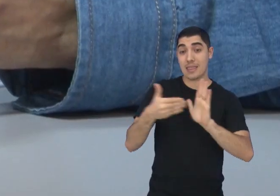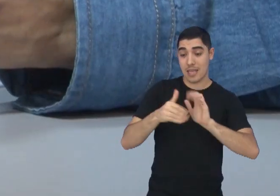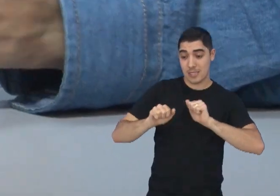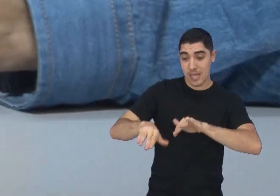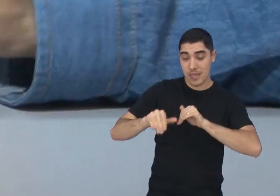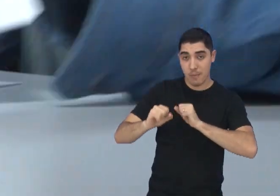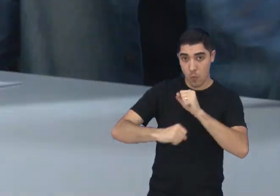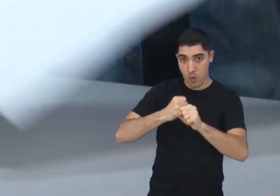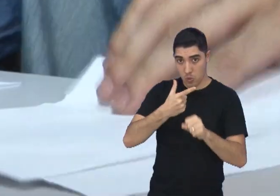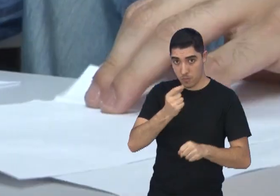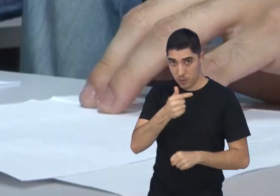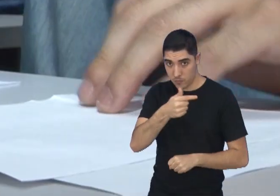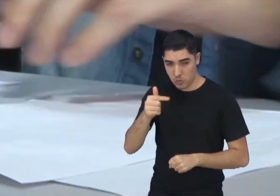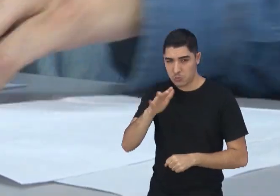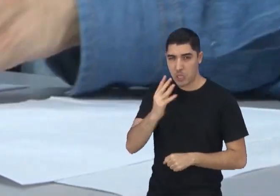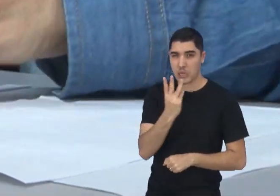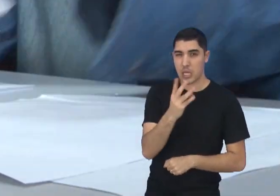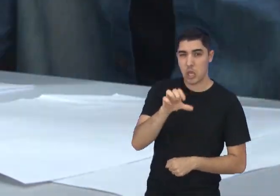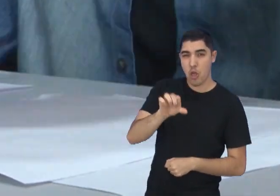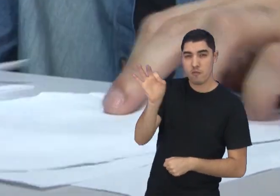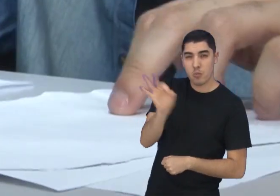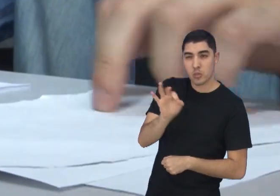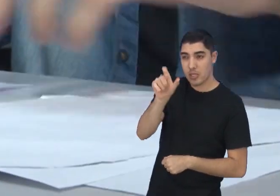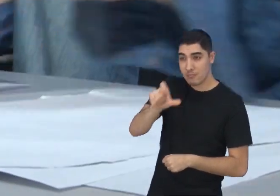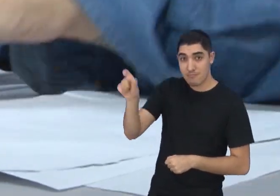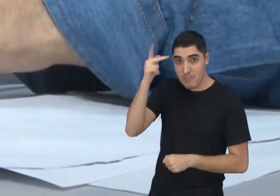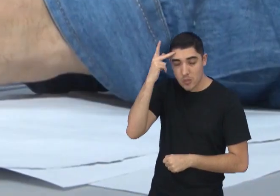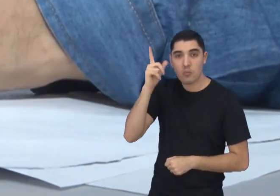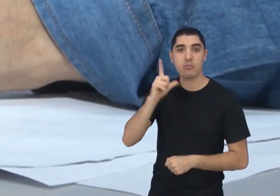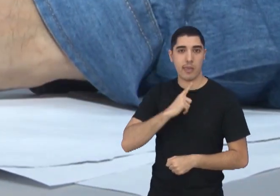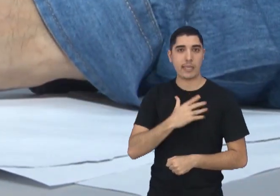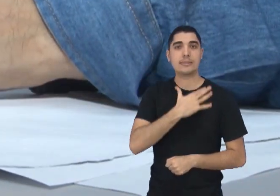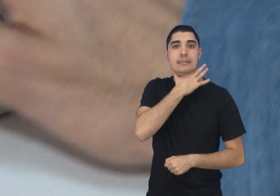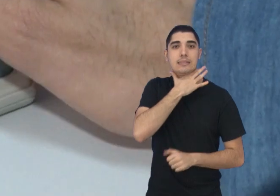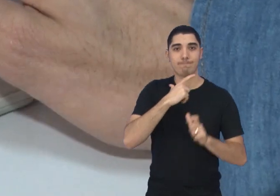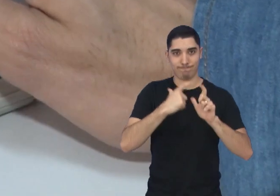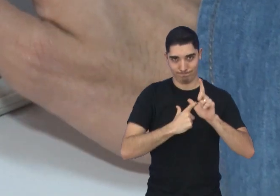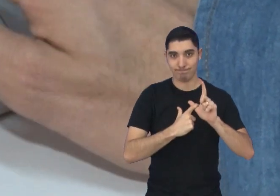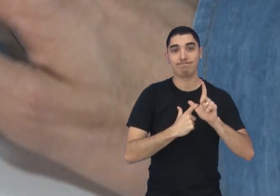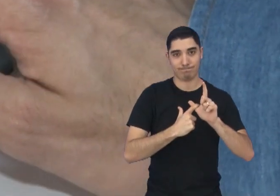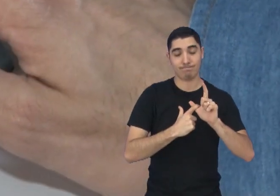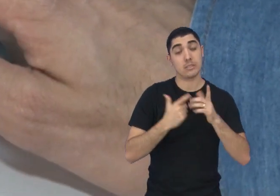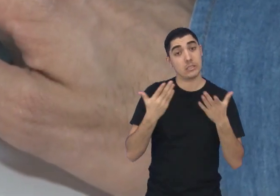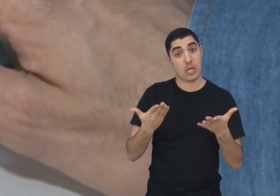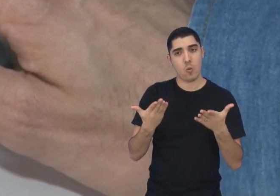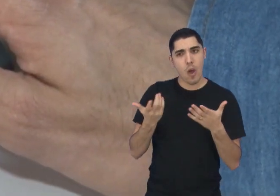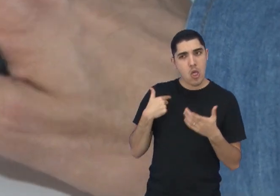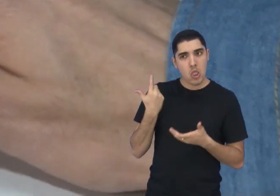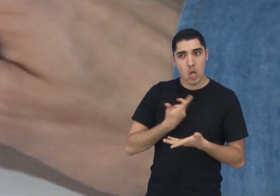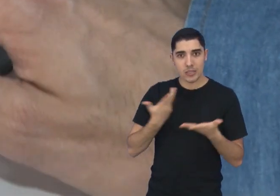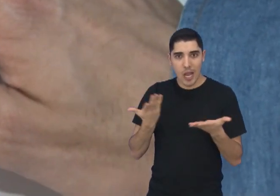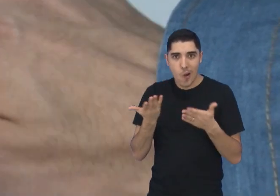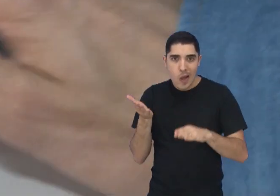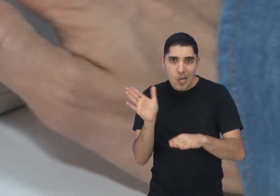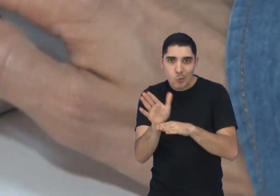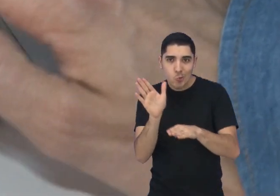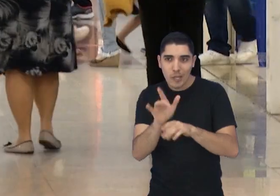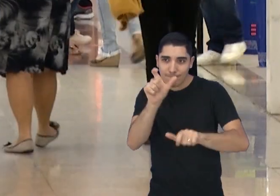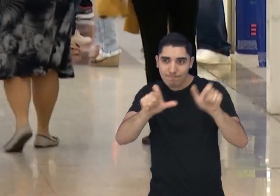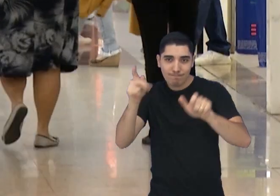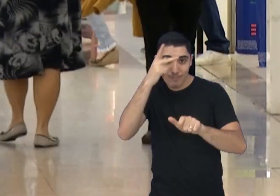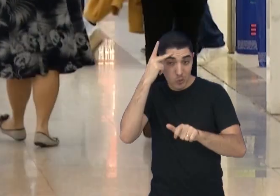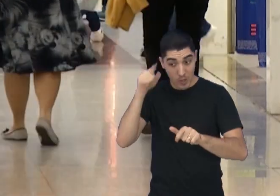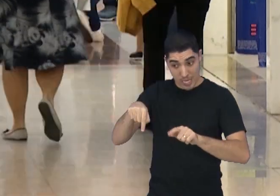menos 39% da população estava negativada. Para ajudar essas pessoas a saírem do vermelho, durante o mês